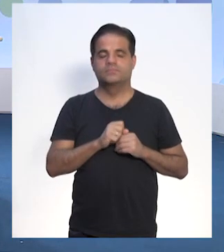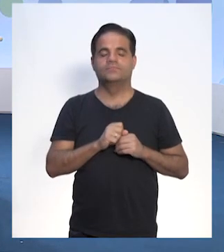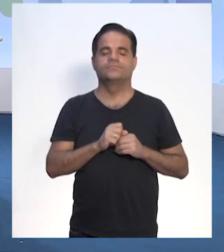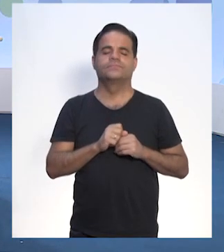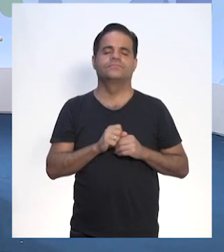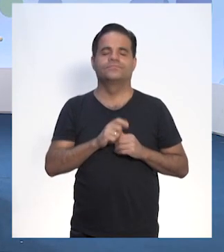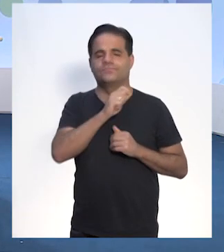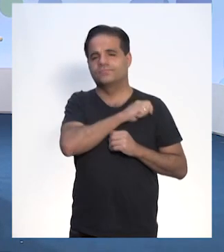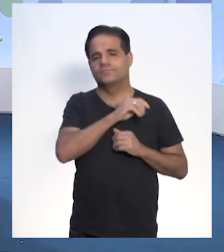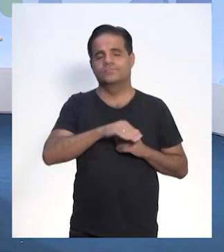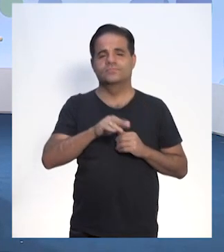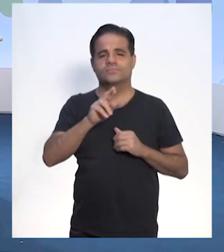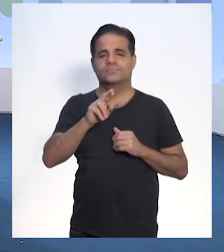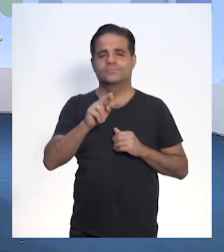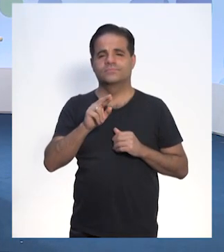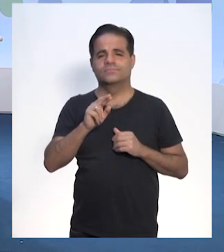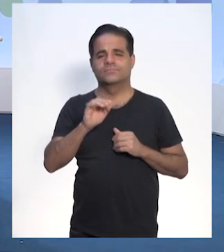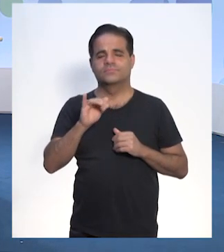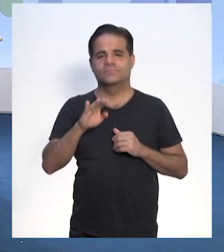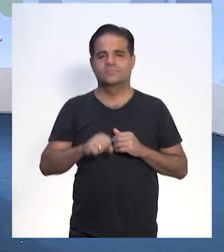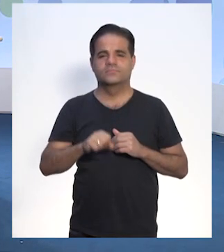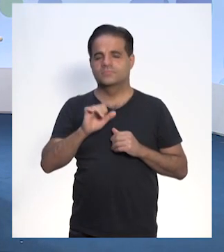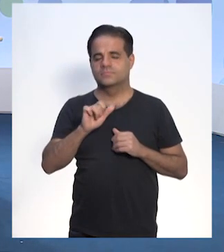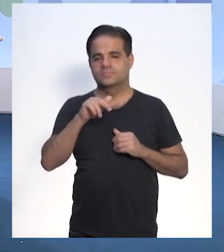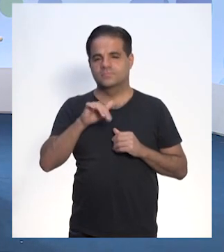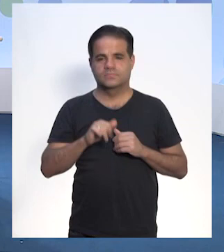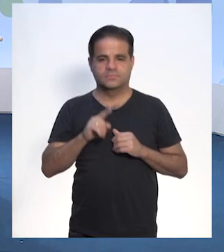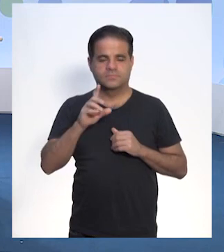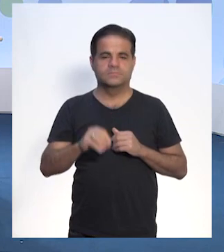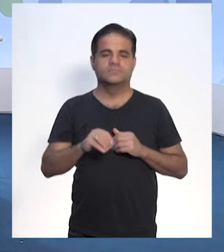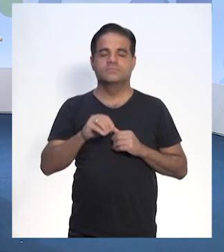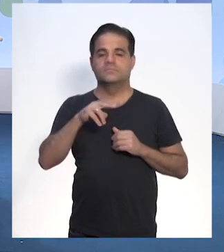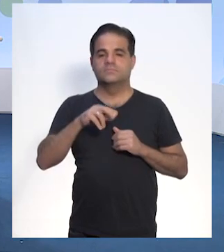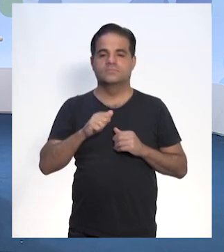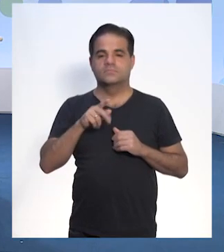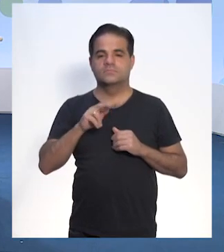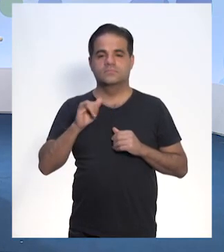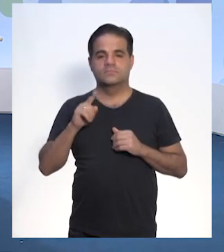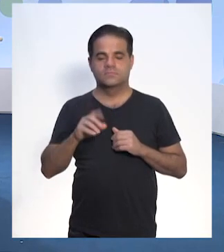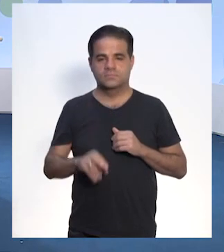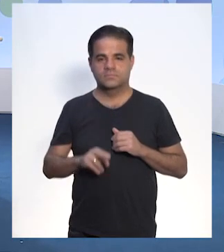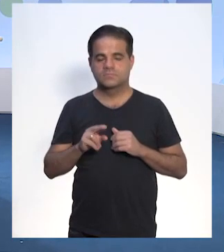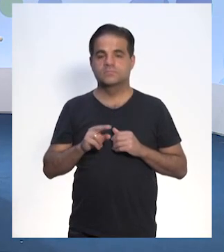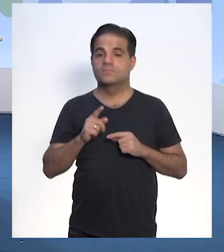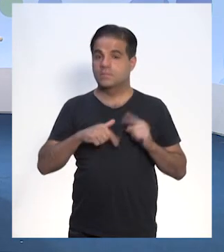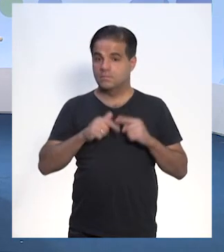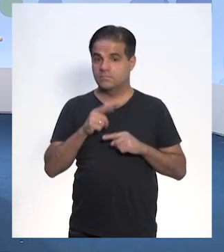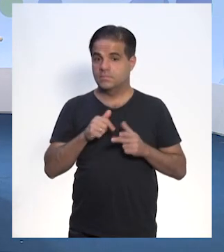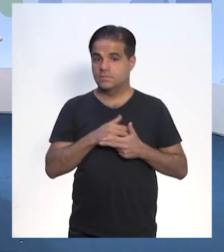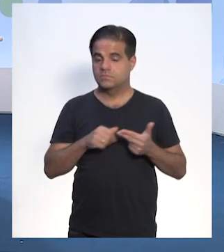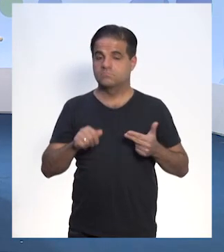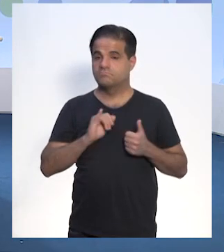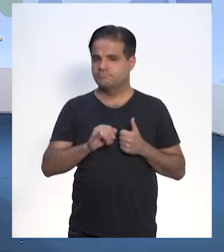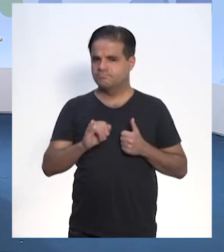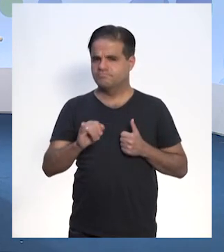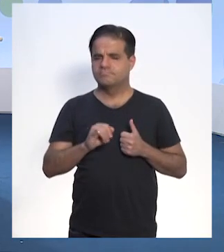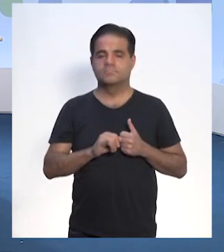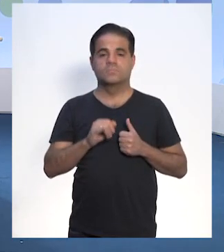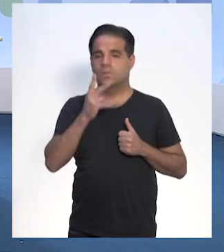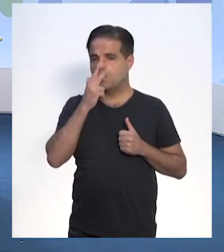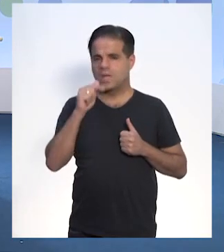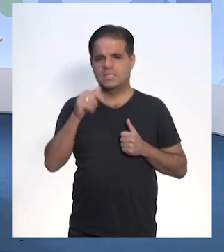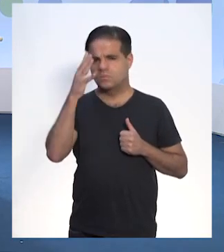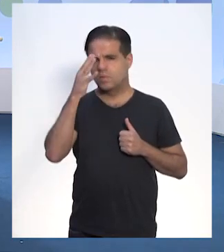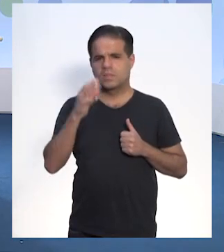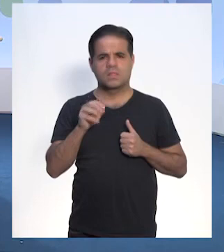e arruma ao vivo, Andréia. É isso? Uhum. A gente acerta e a gente erra também ao vivo. Vamos lá. Então é